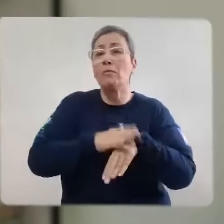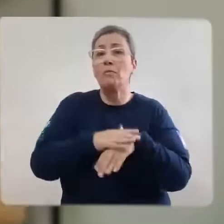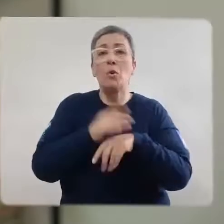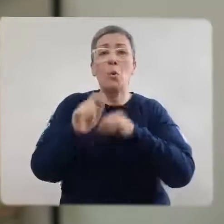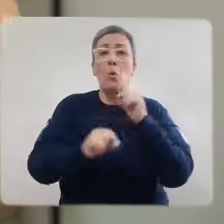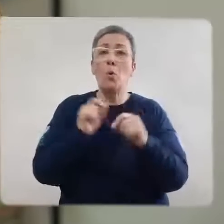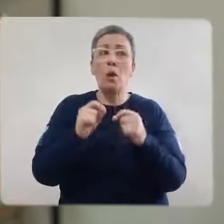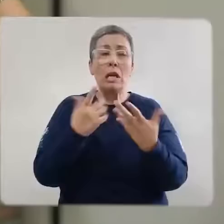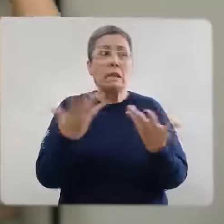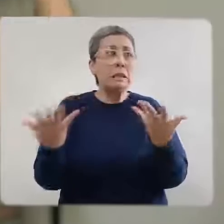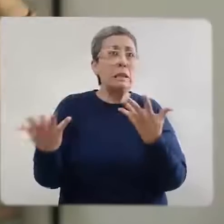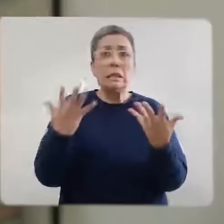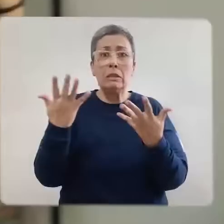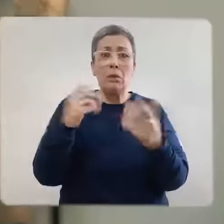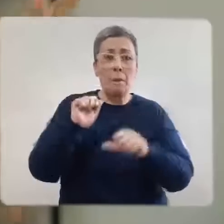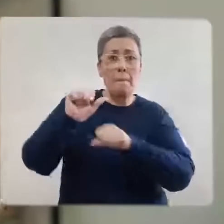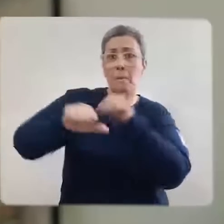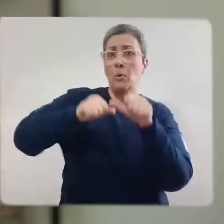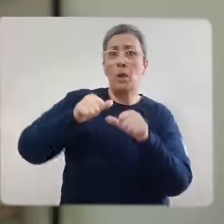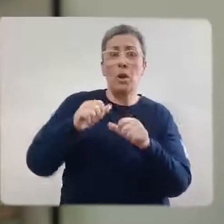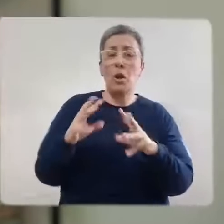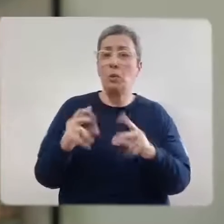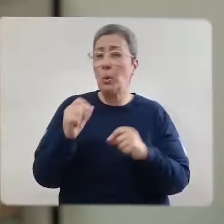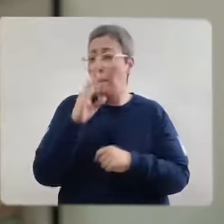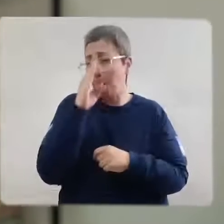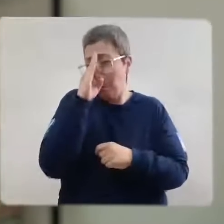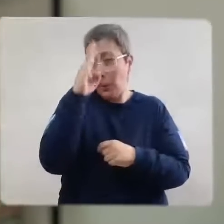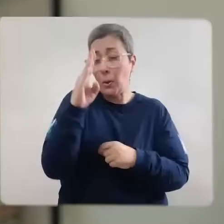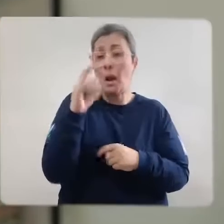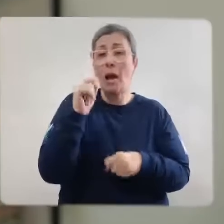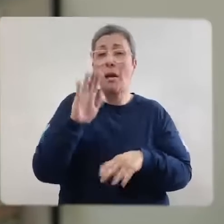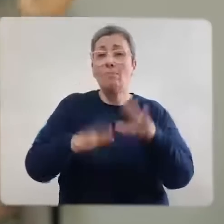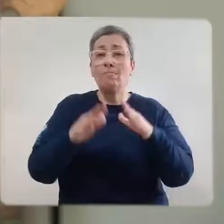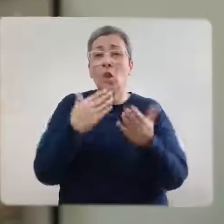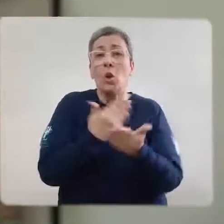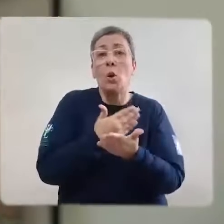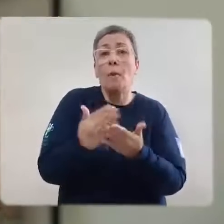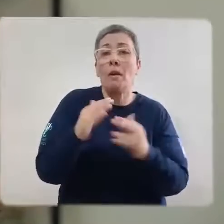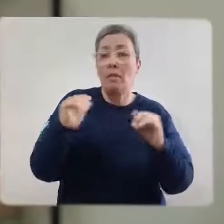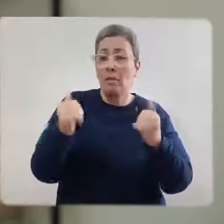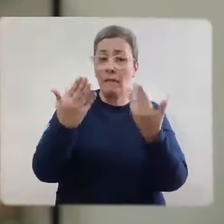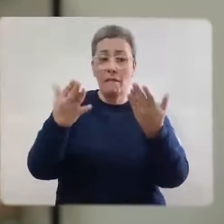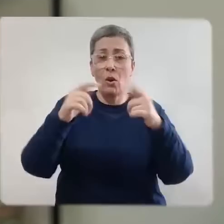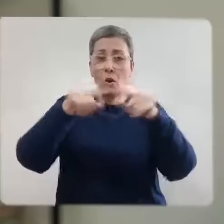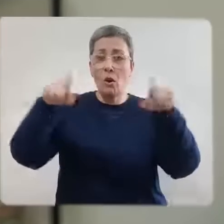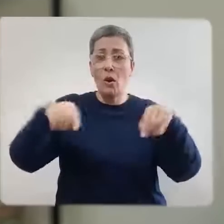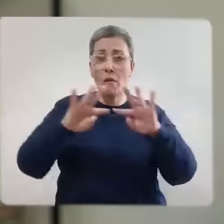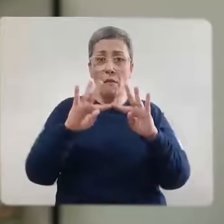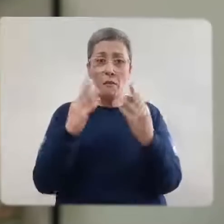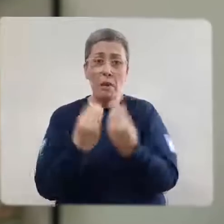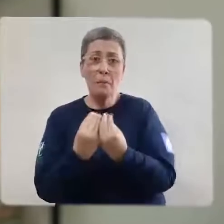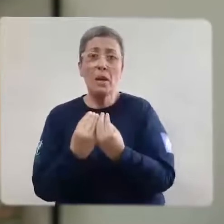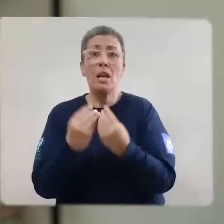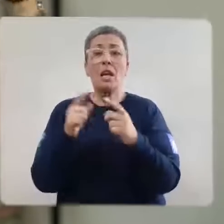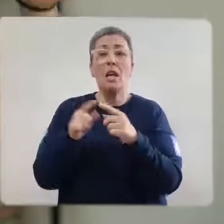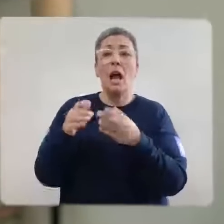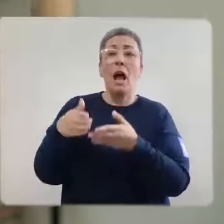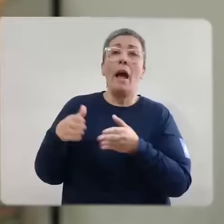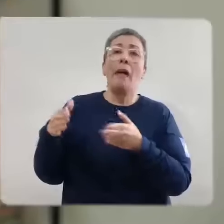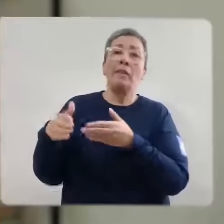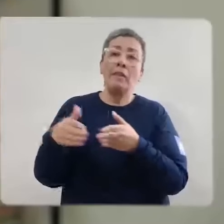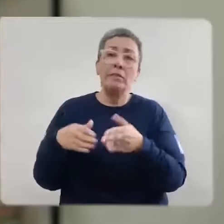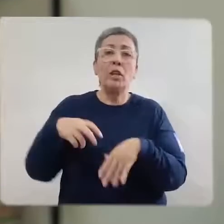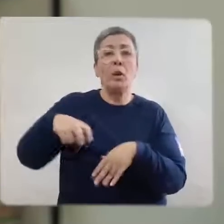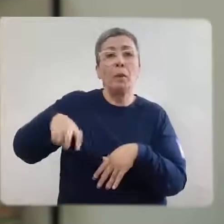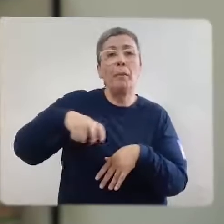fazer, né? Fica tudo muito mudado, principalmente, às vezes, a começar de fora, a família faz um caminho todos